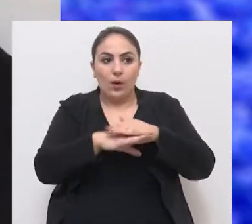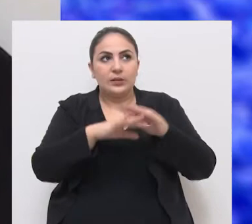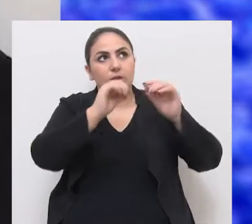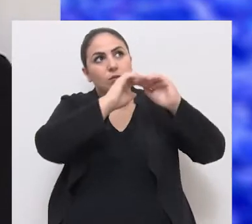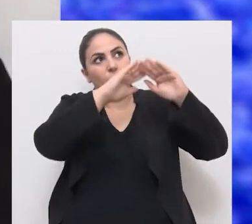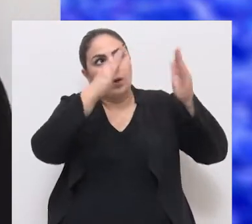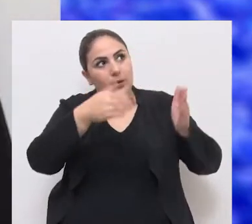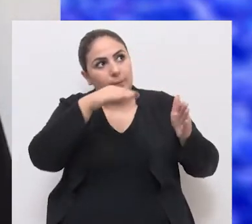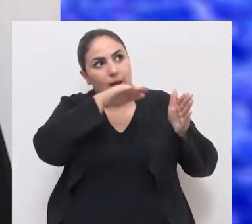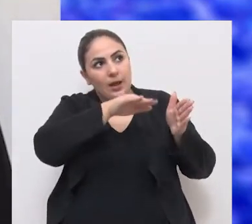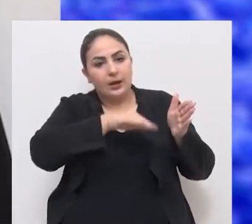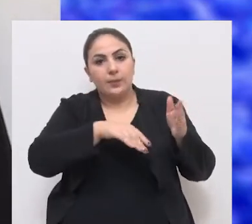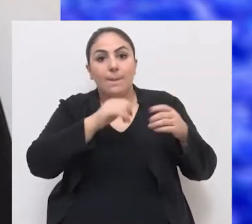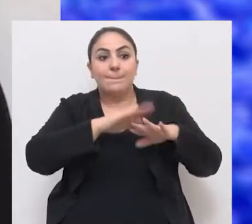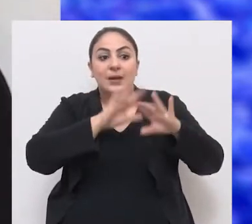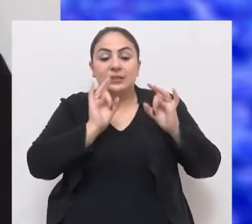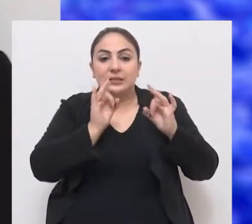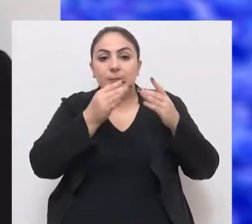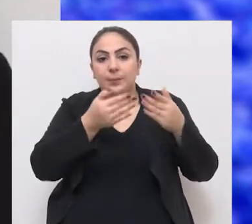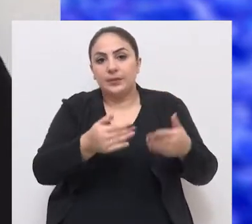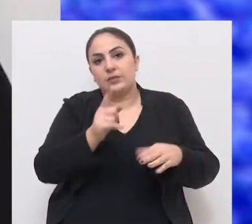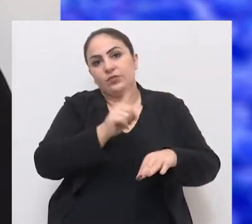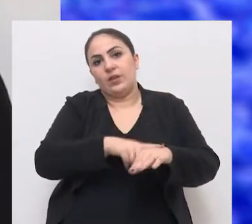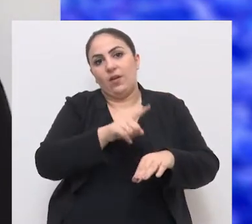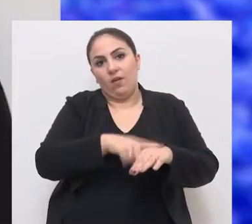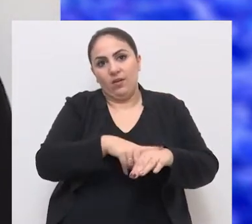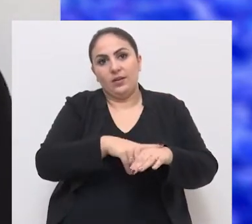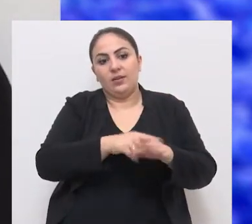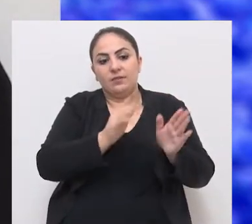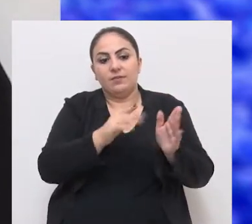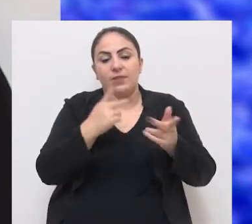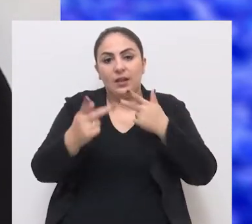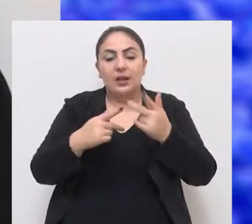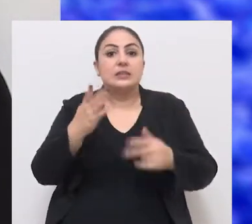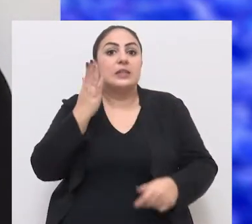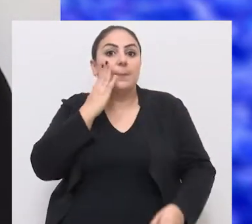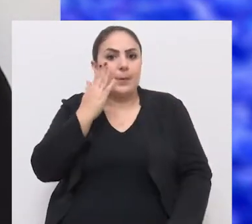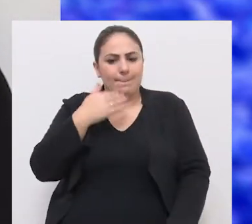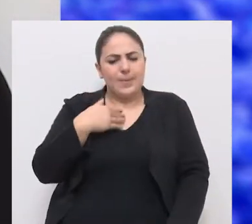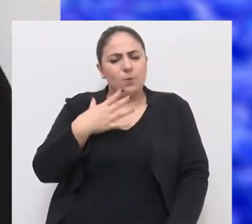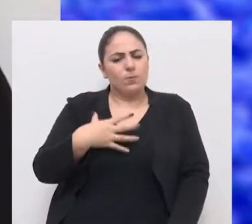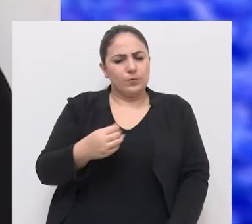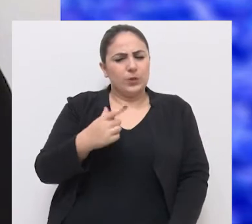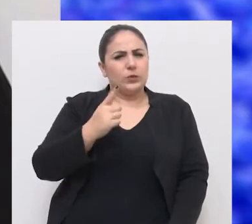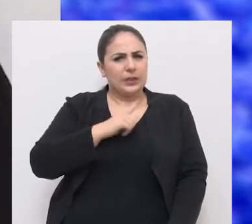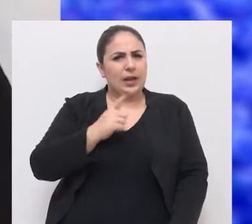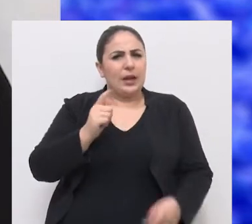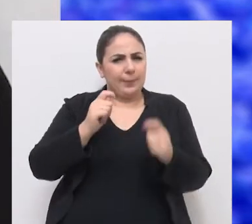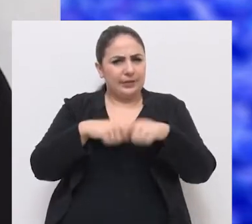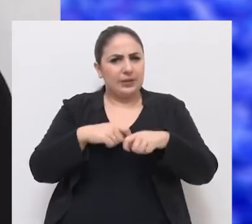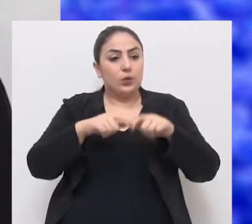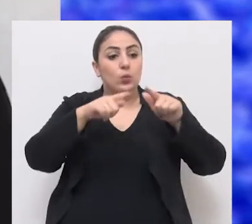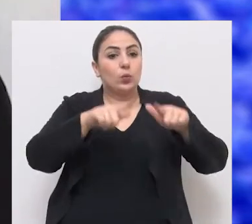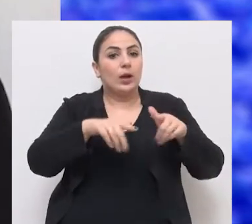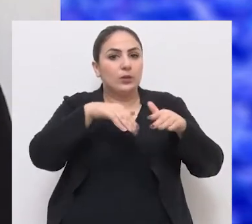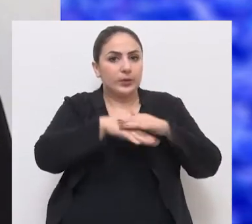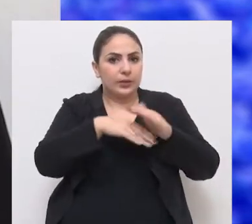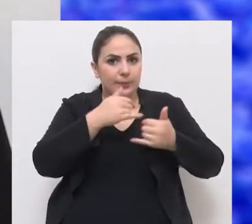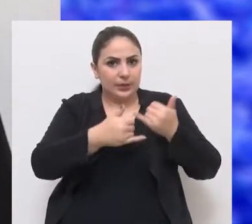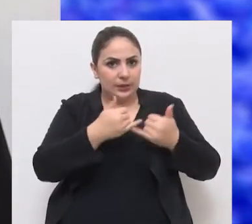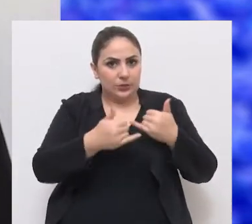no armário, ou, né? Tem que ser mais específico na ordem e saber se meu filho tem a capacidade, ele entende aonde que ele tem que